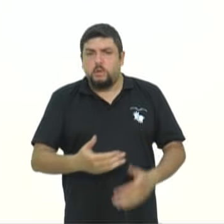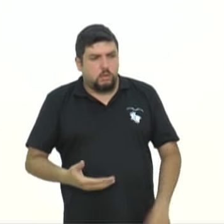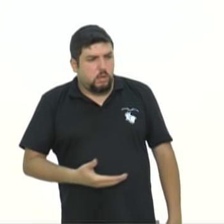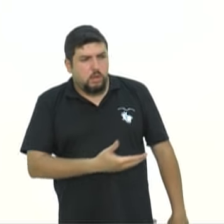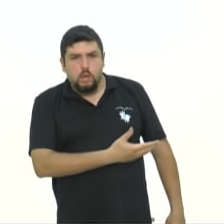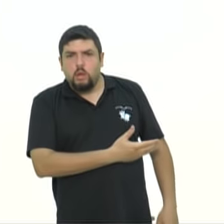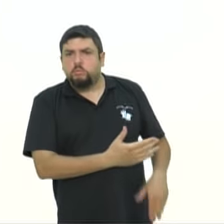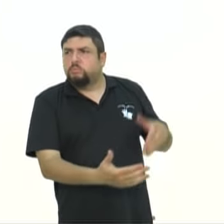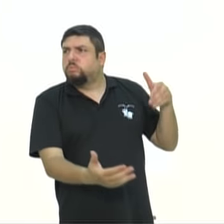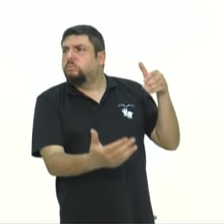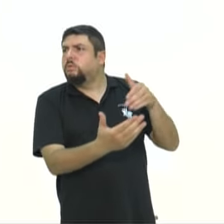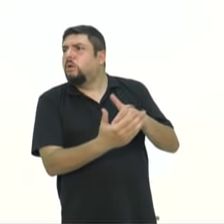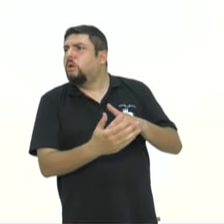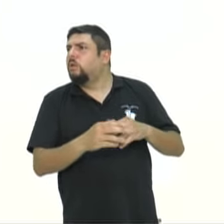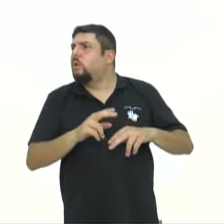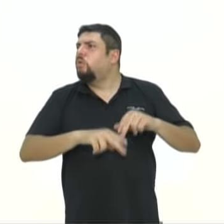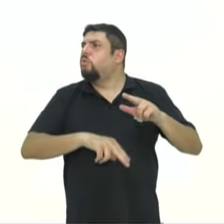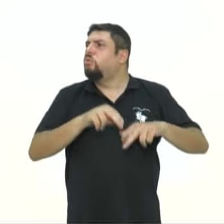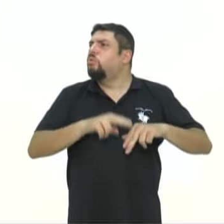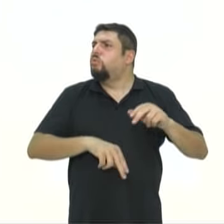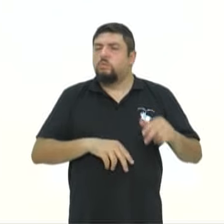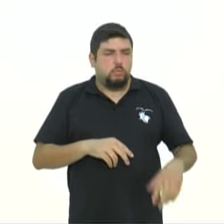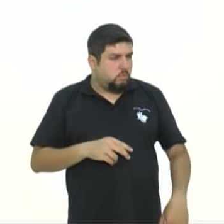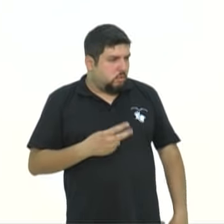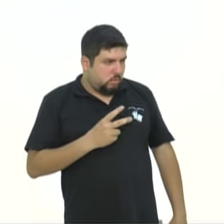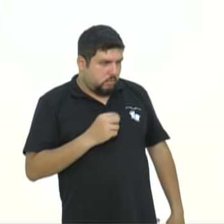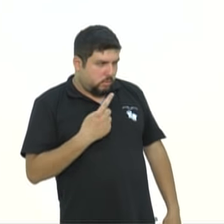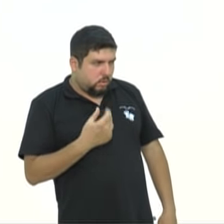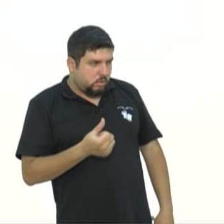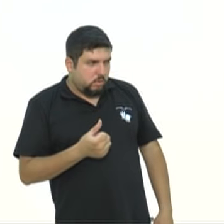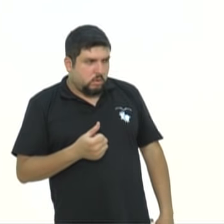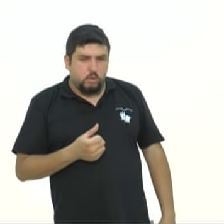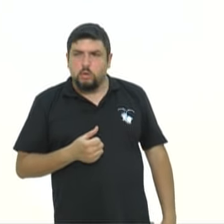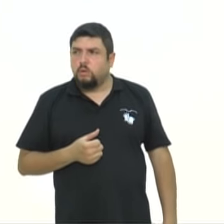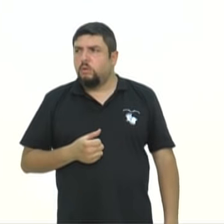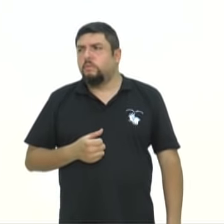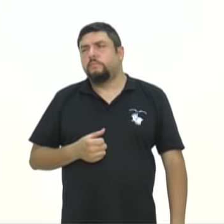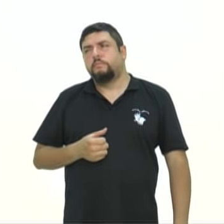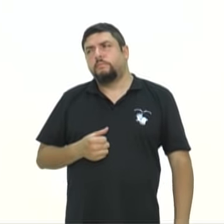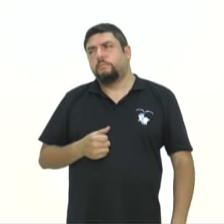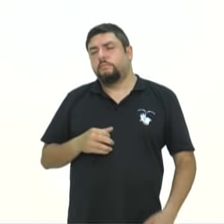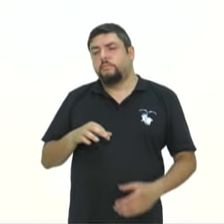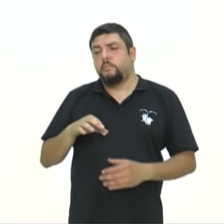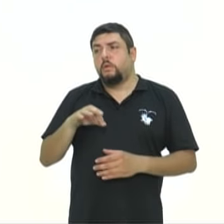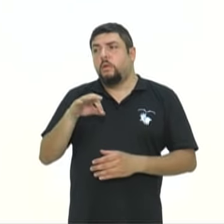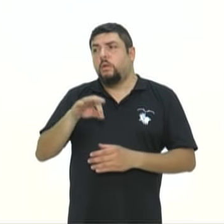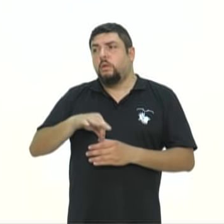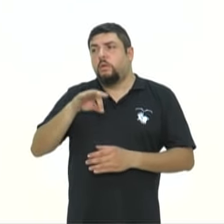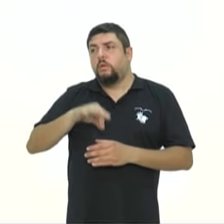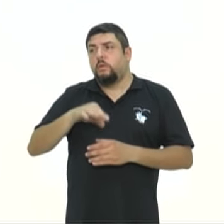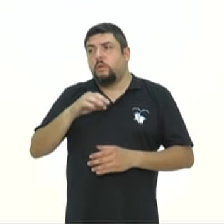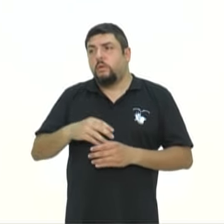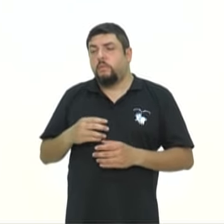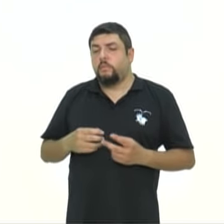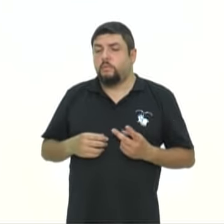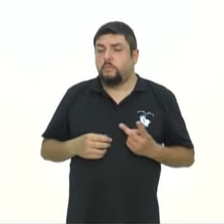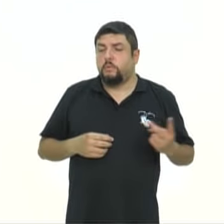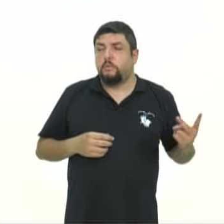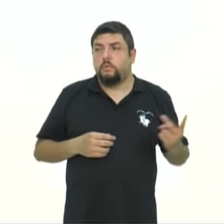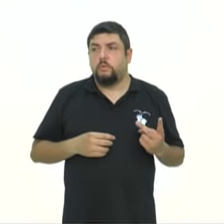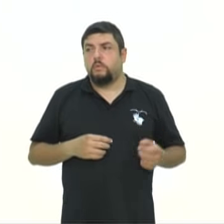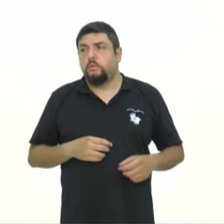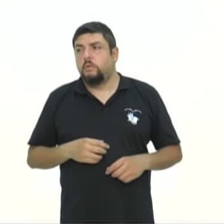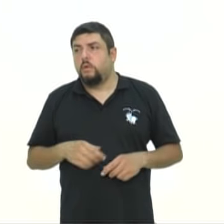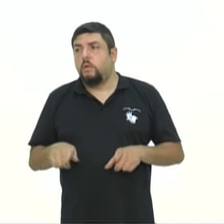em junho. De 2016, chá de camomila para 2, então. E um